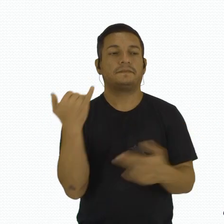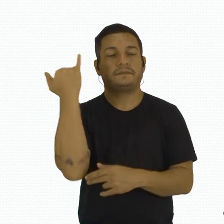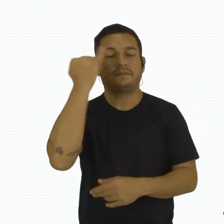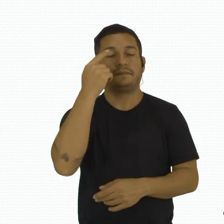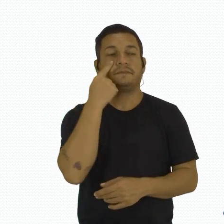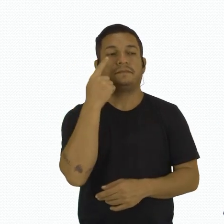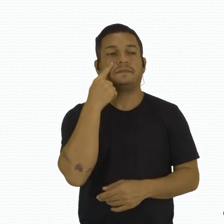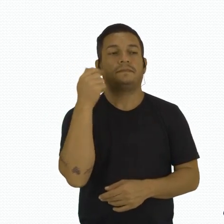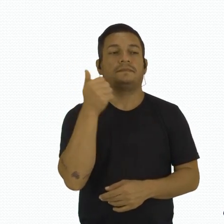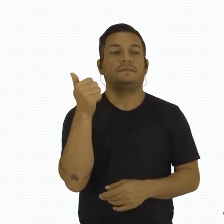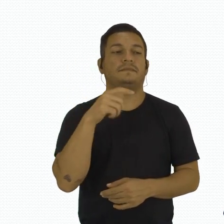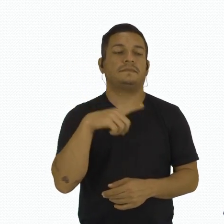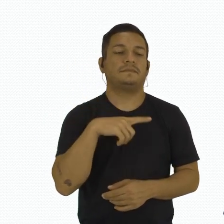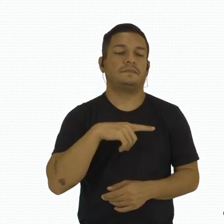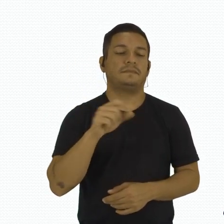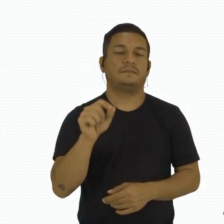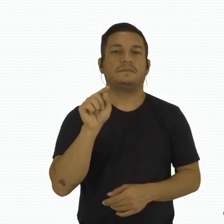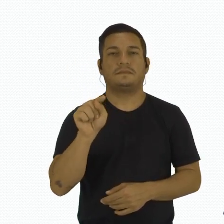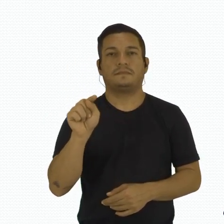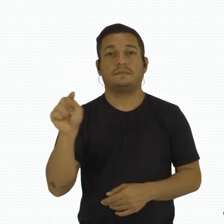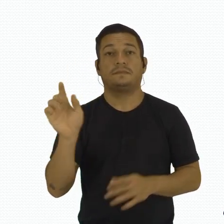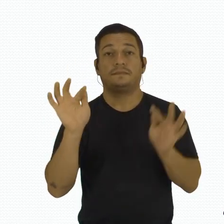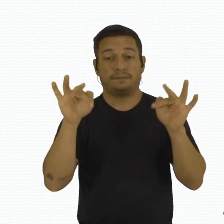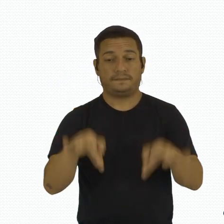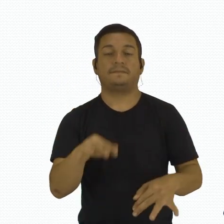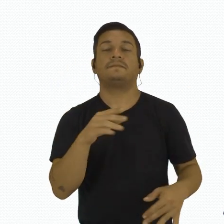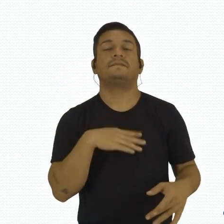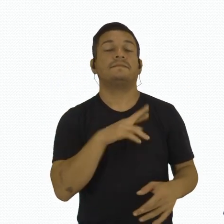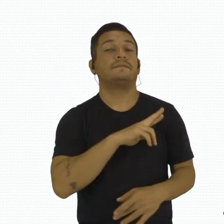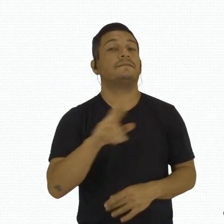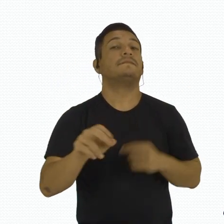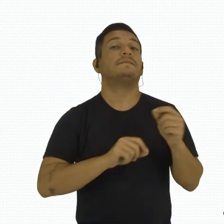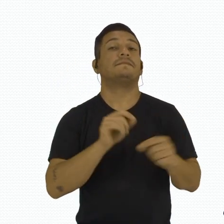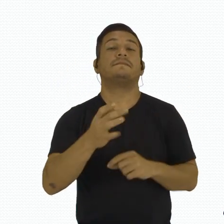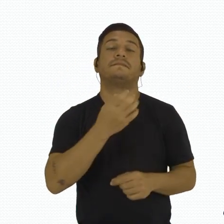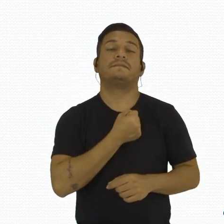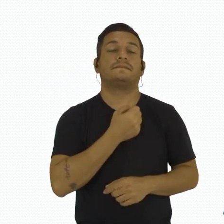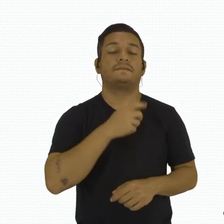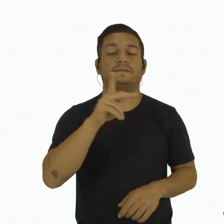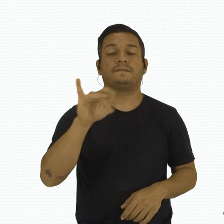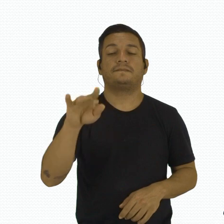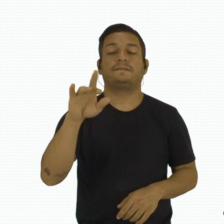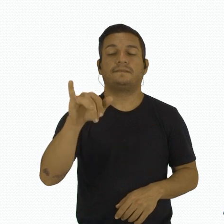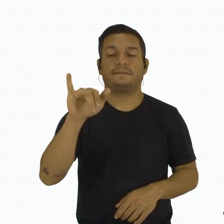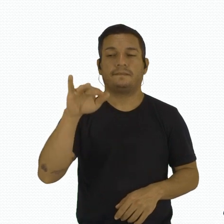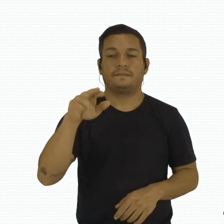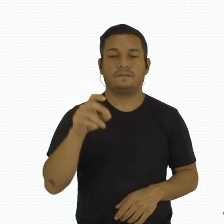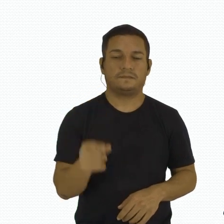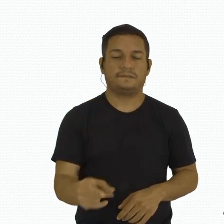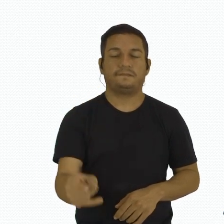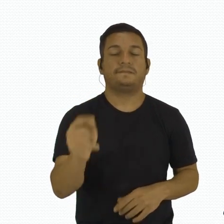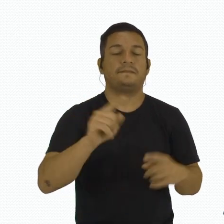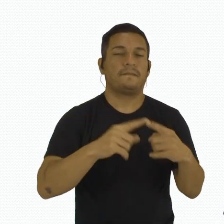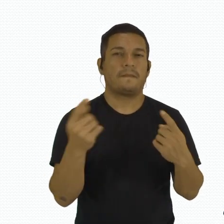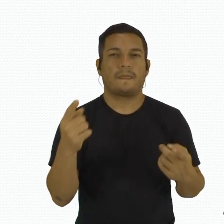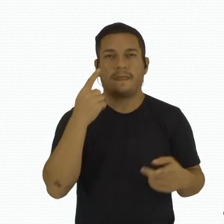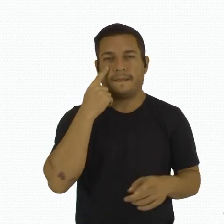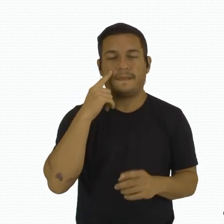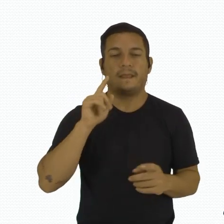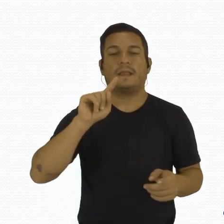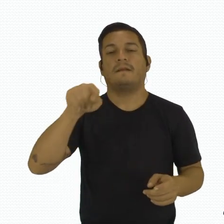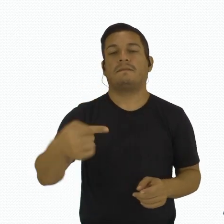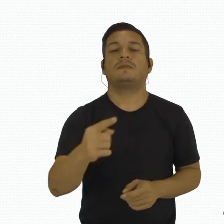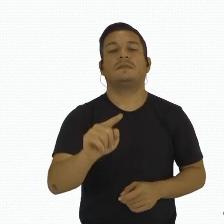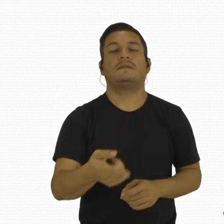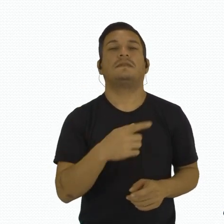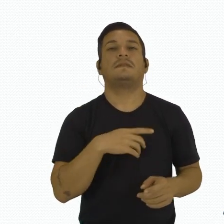Primeiro, nós temos reticências no final. Isso indica que o número π é um decimal infinito. Mas repare que após a vírgula, as